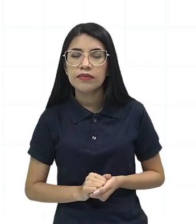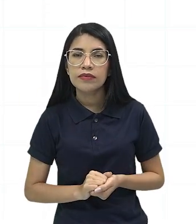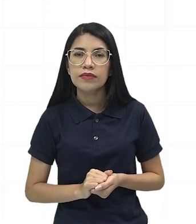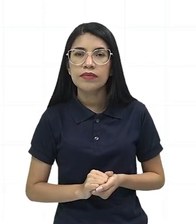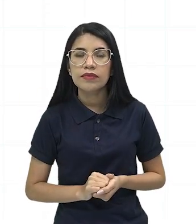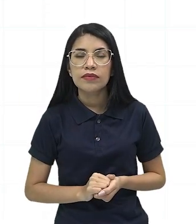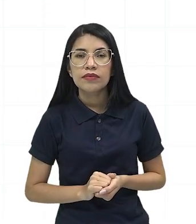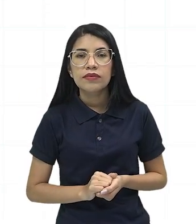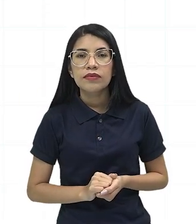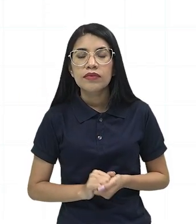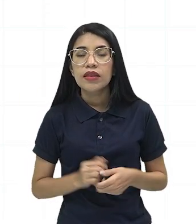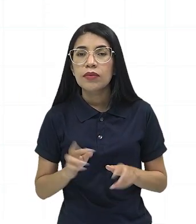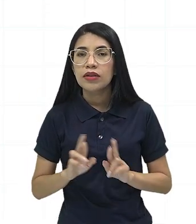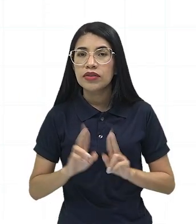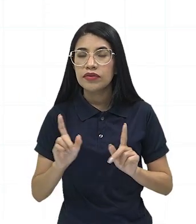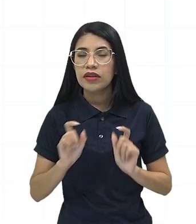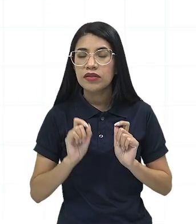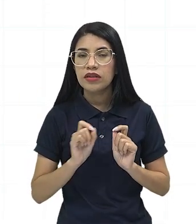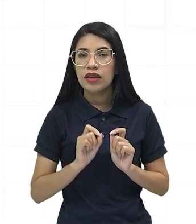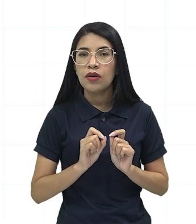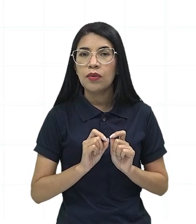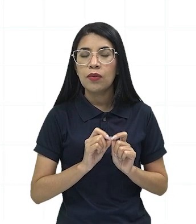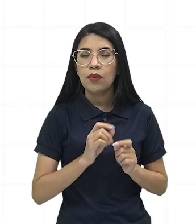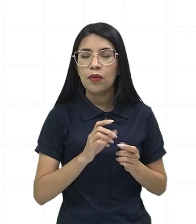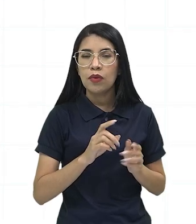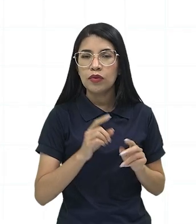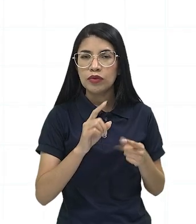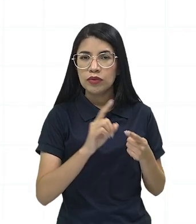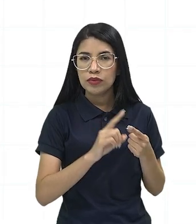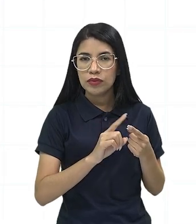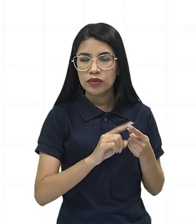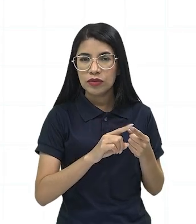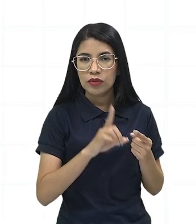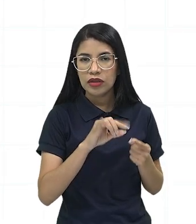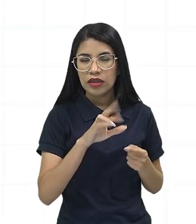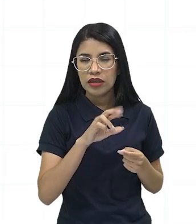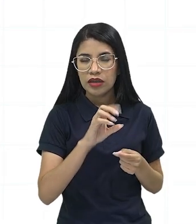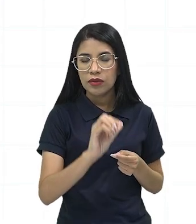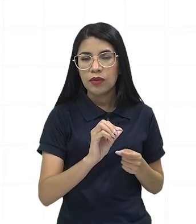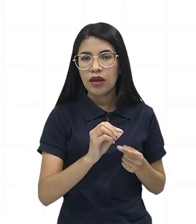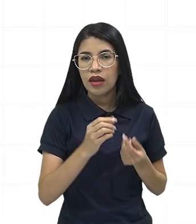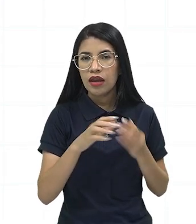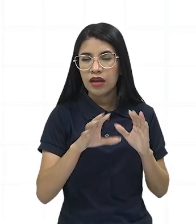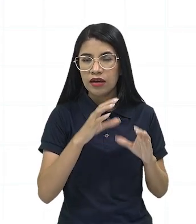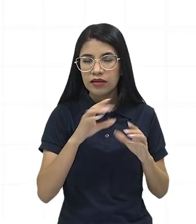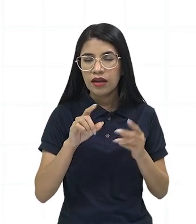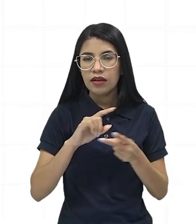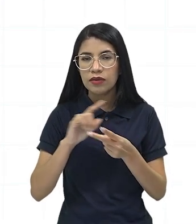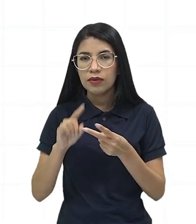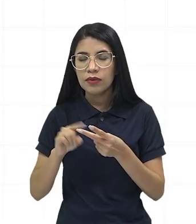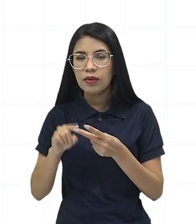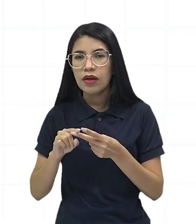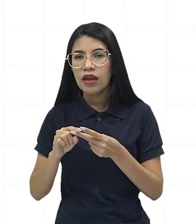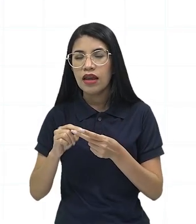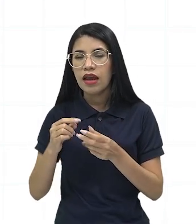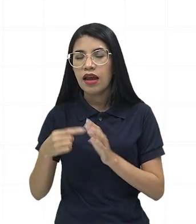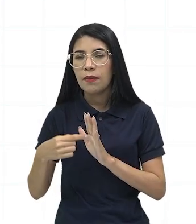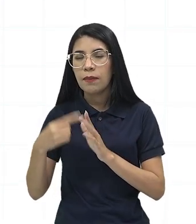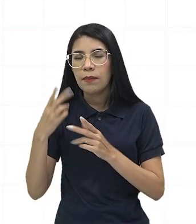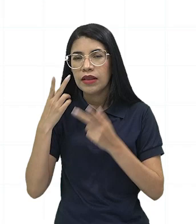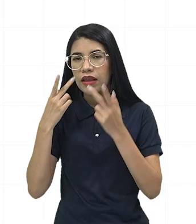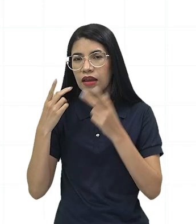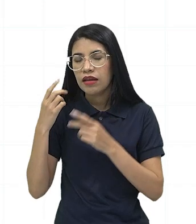o narrado em formas de verso, e na sequência nós temos o gênero dramático, que são textos destinados para a